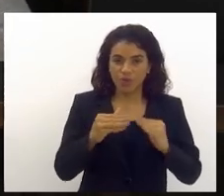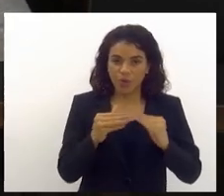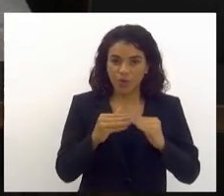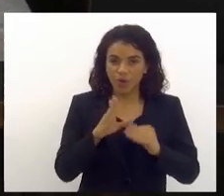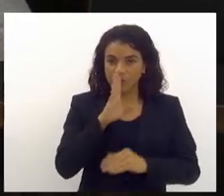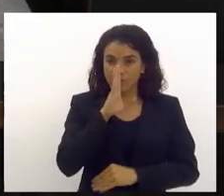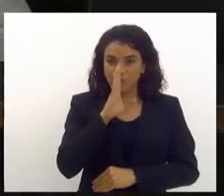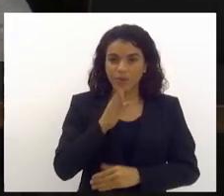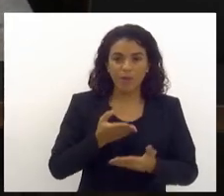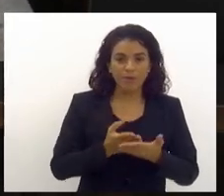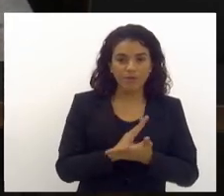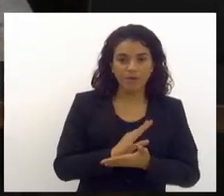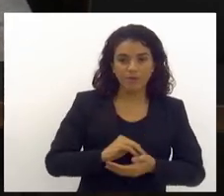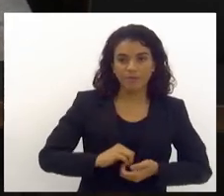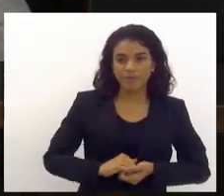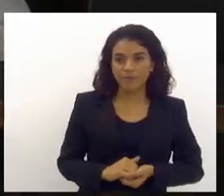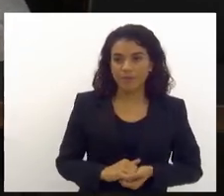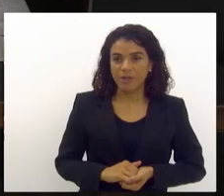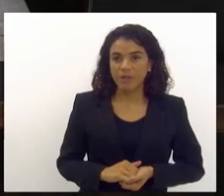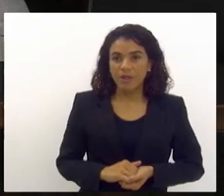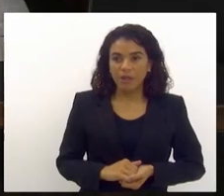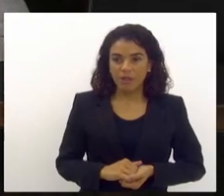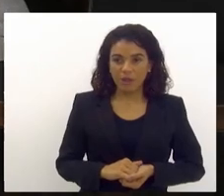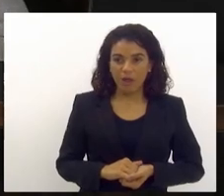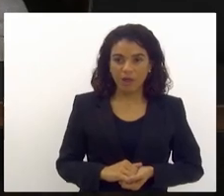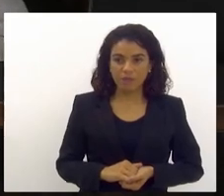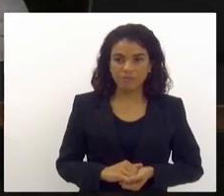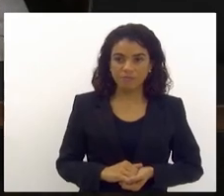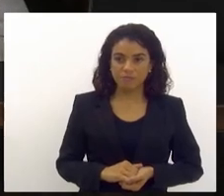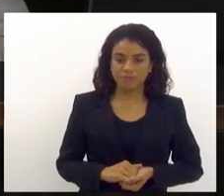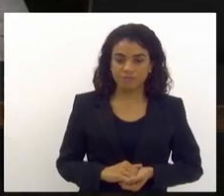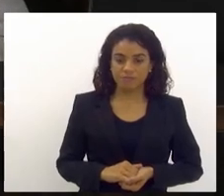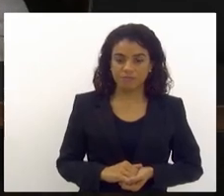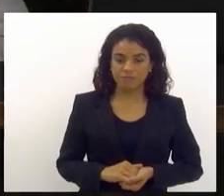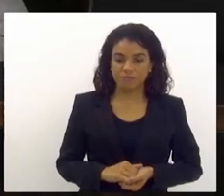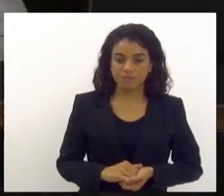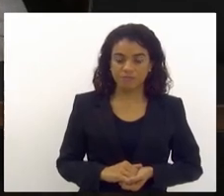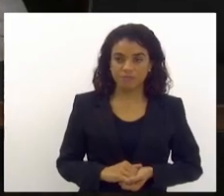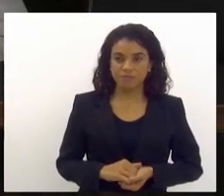estão. Aprovado. Está...